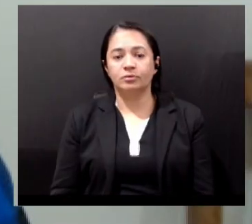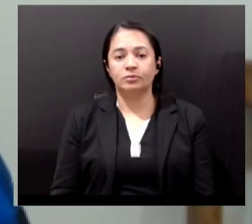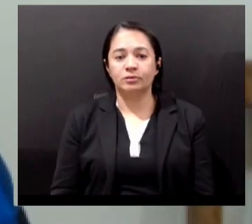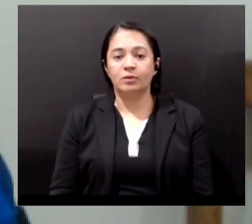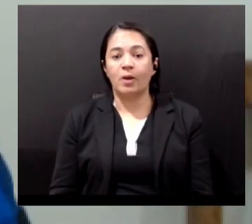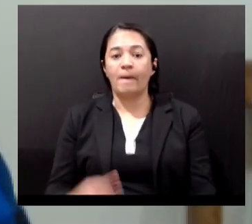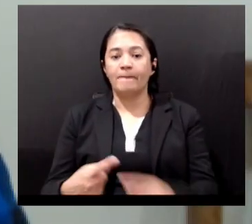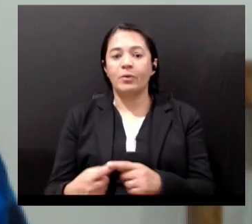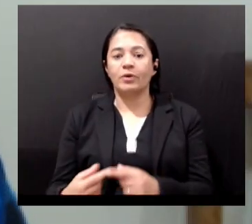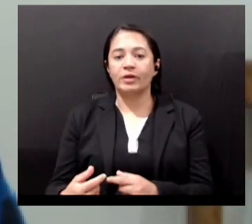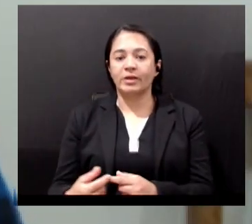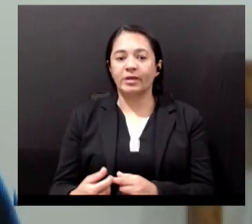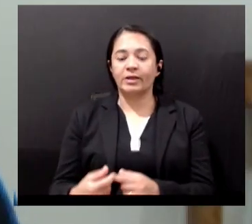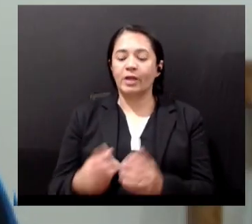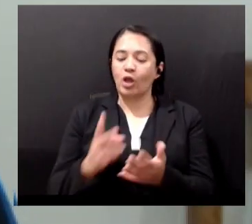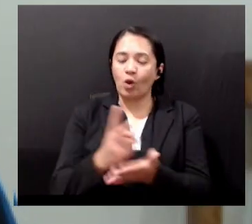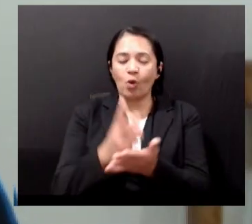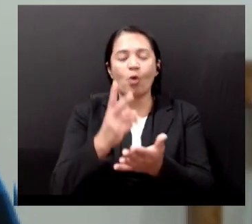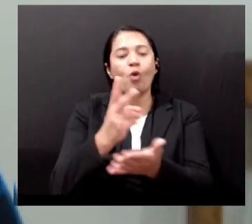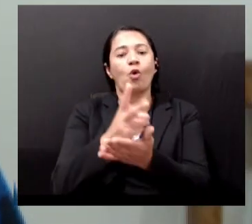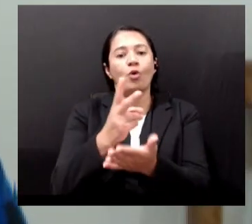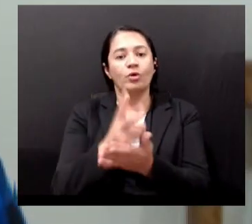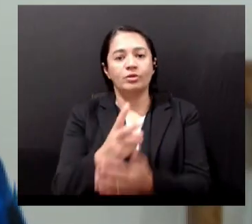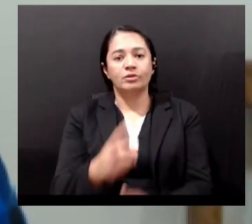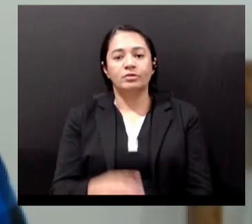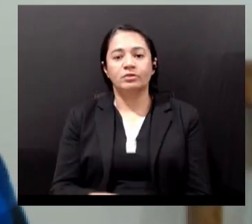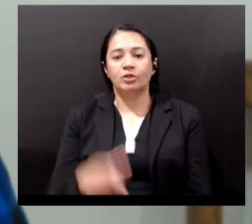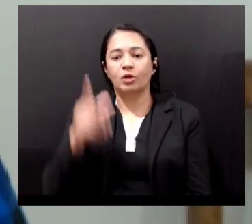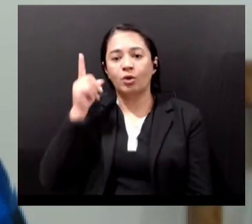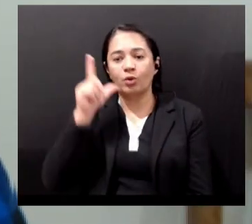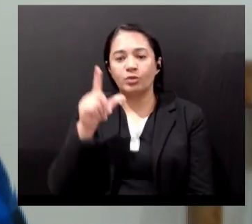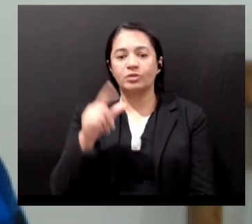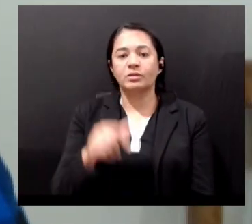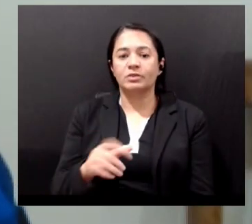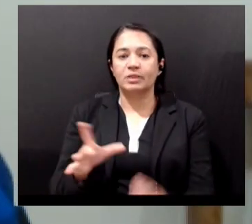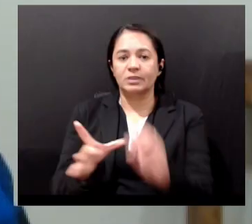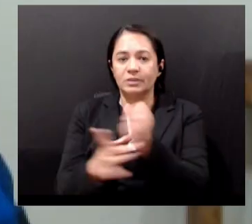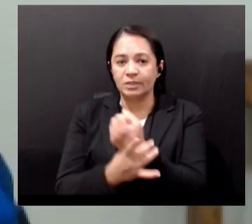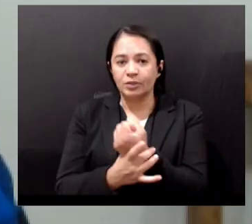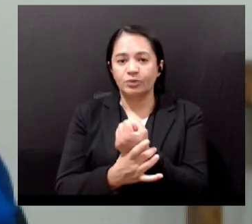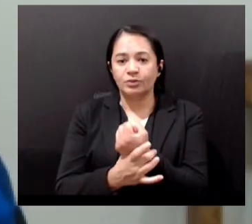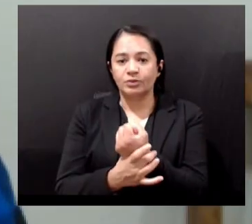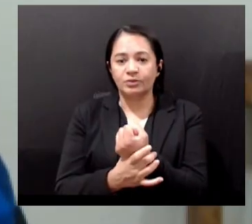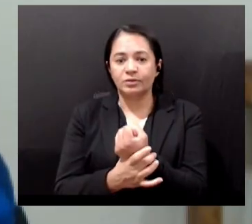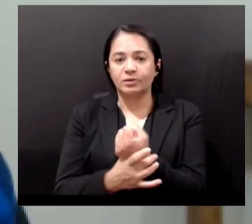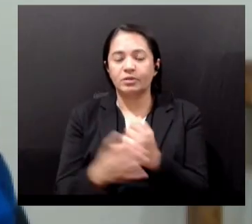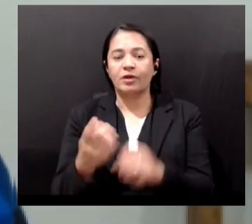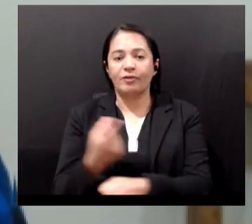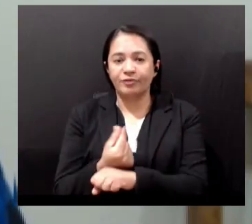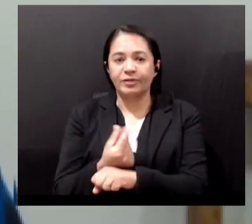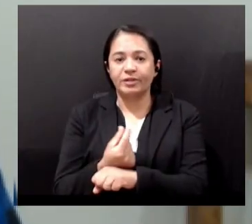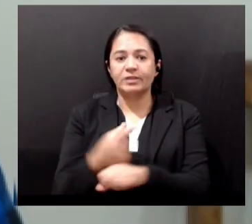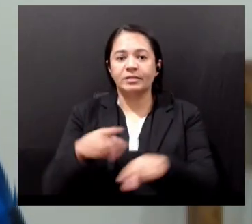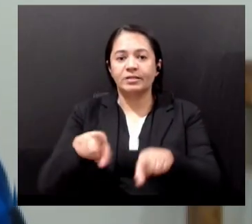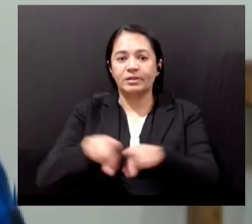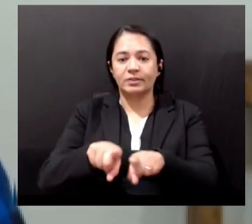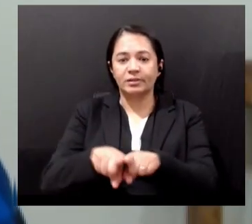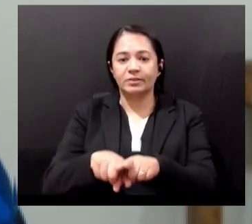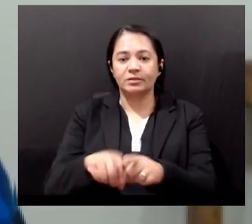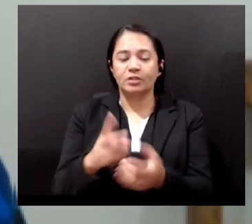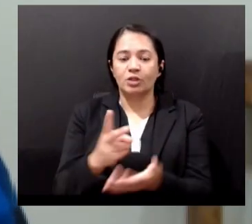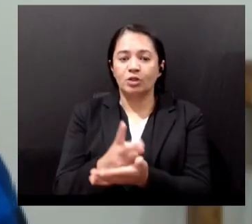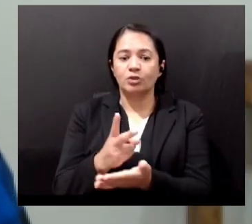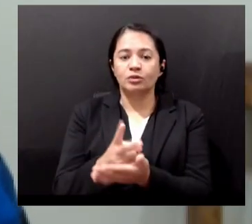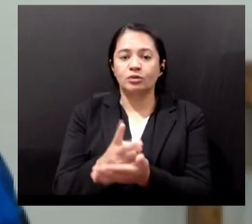seja interrompida, que consiga ter uma segurança financeira para que o negócio continue